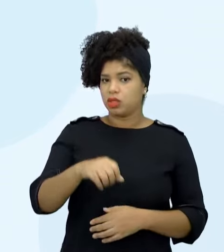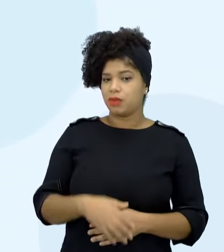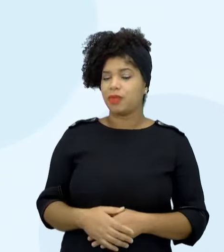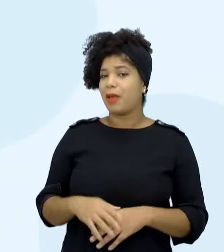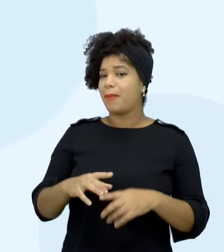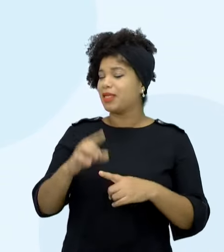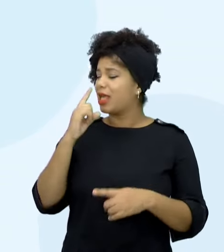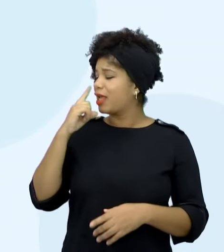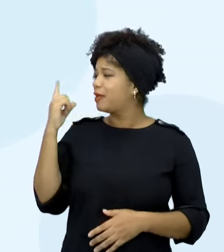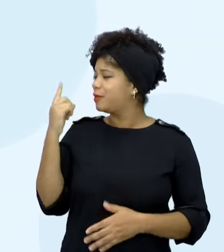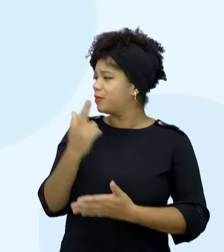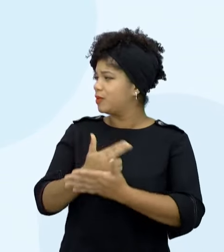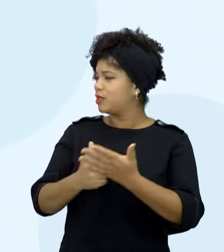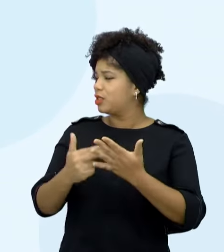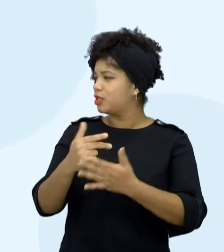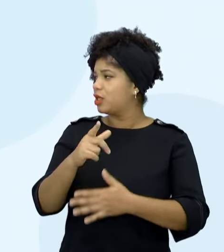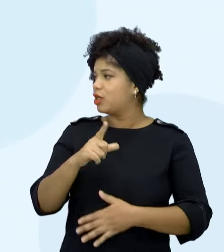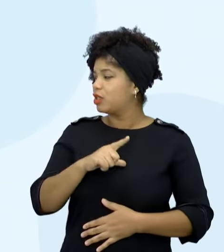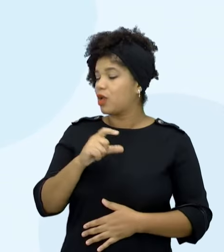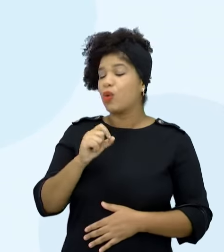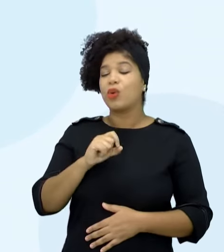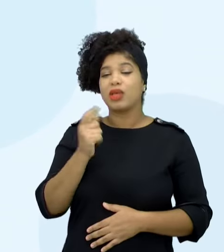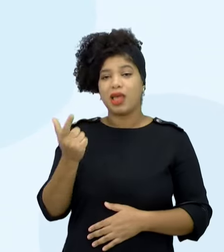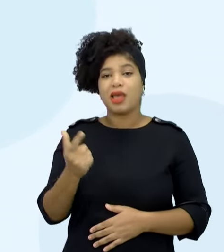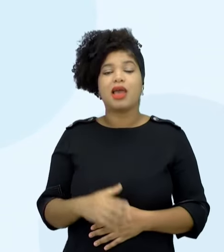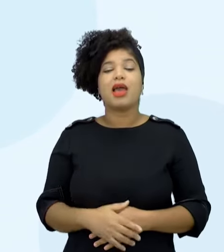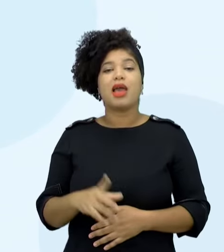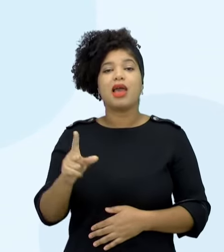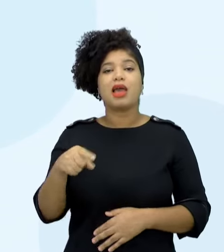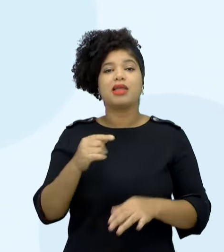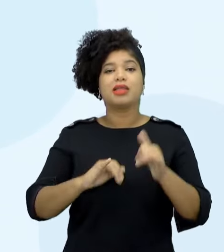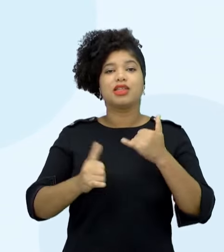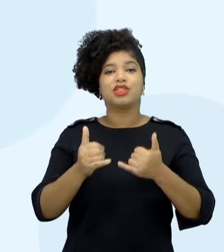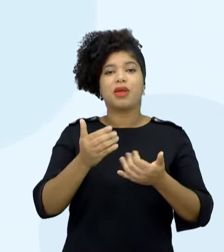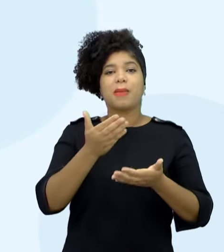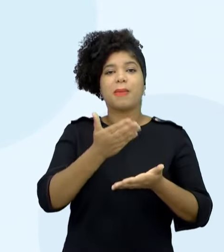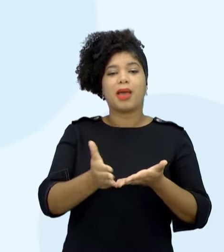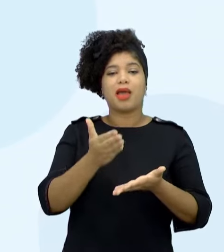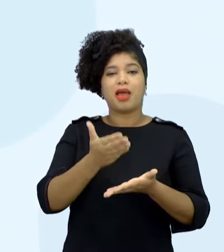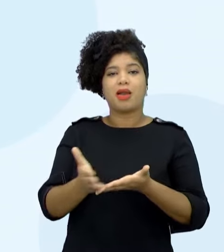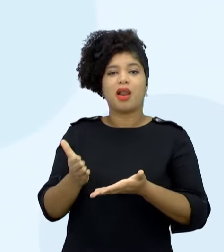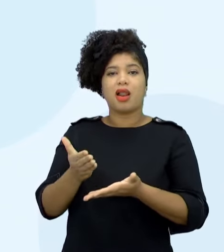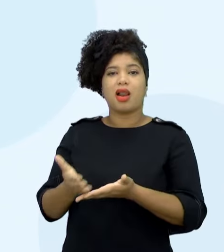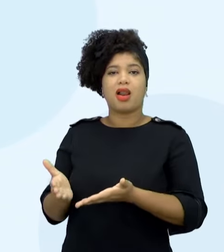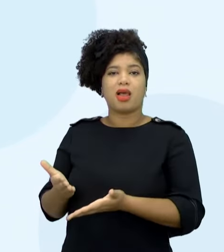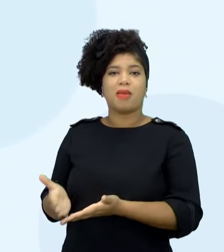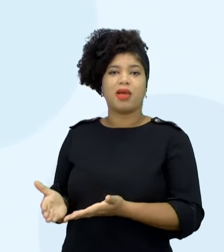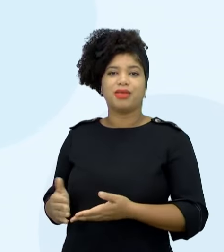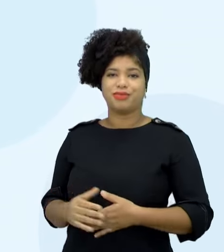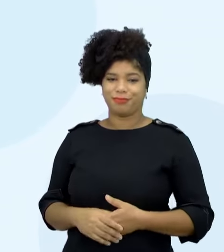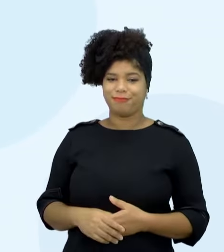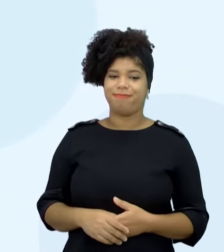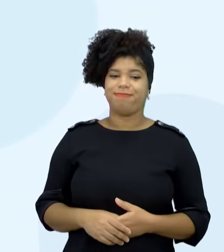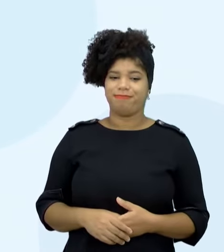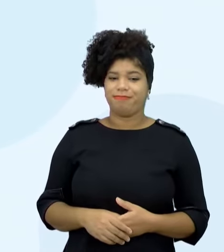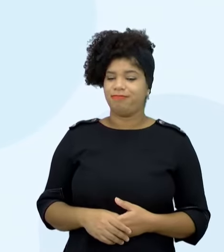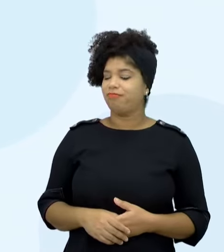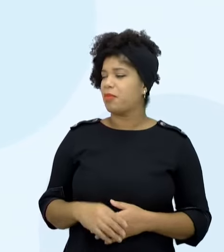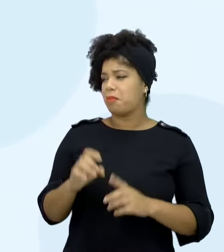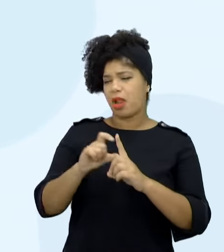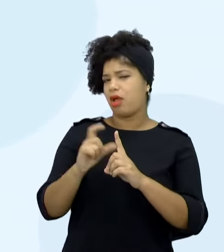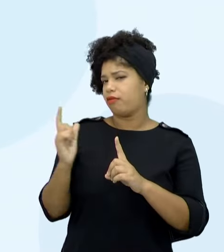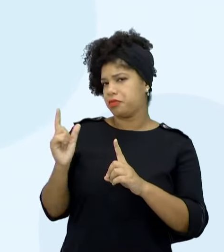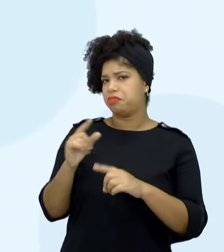dissipativa. Dissipativa. dissipativa. Quando eu falo